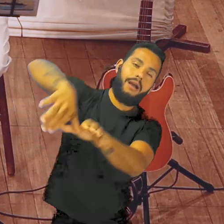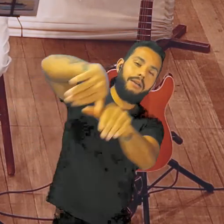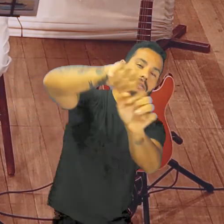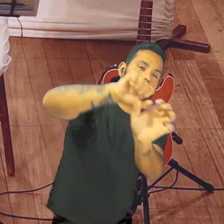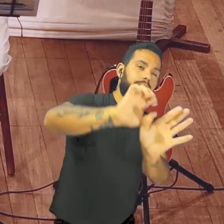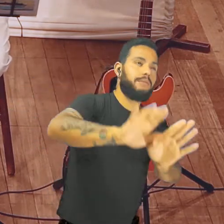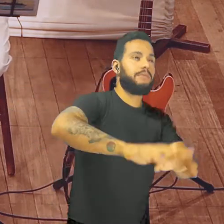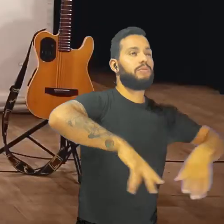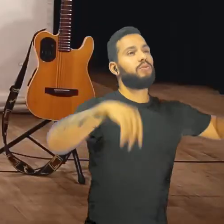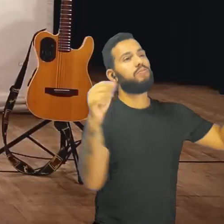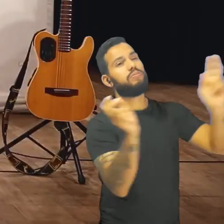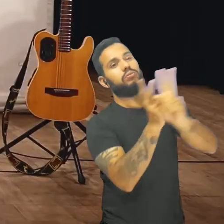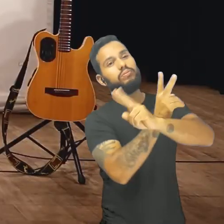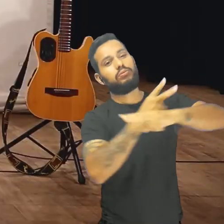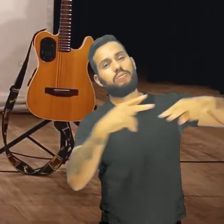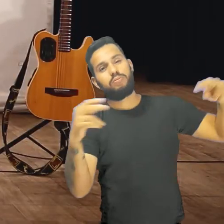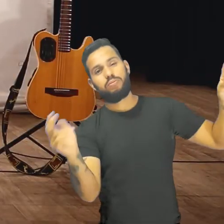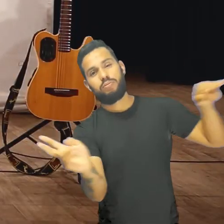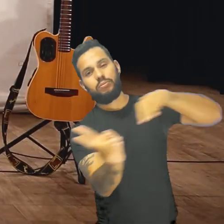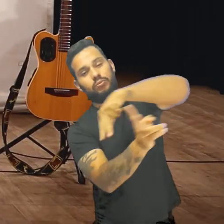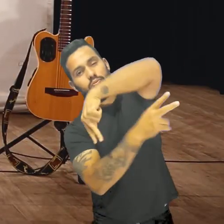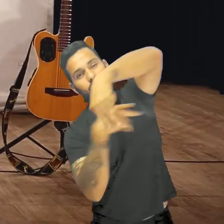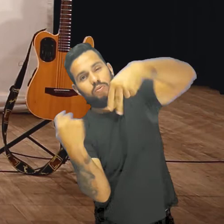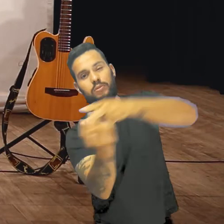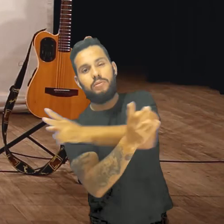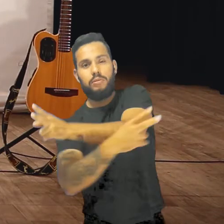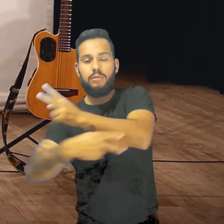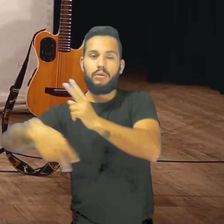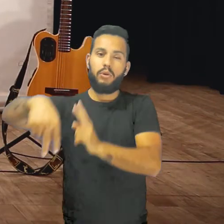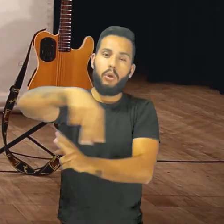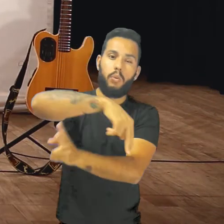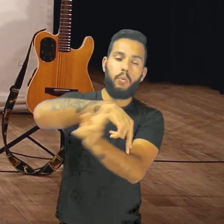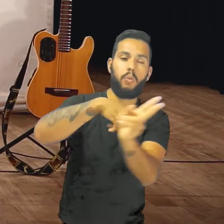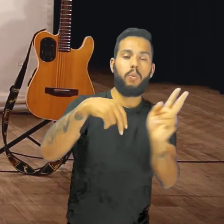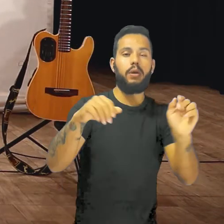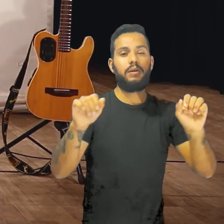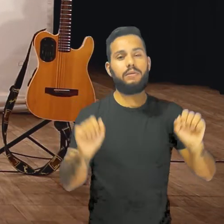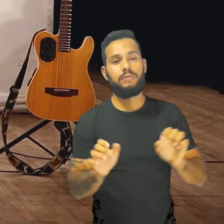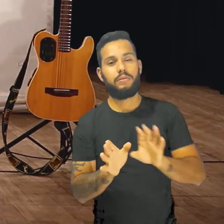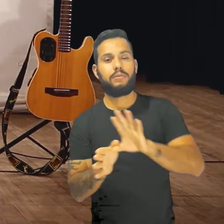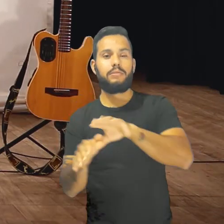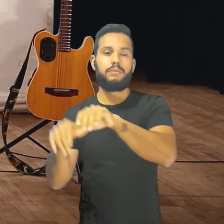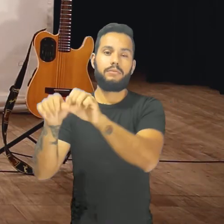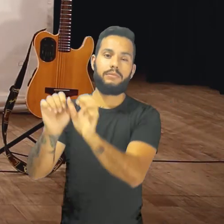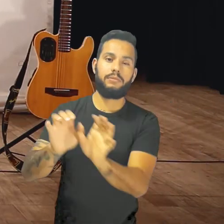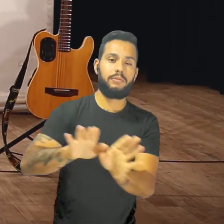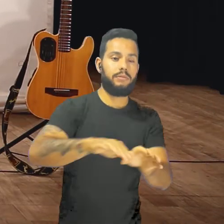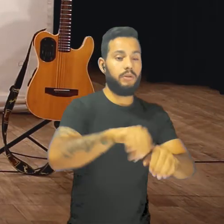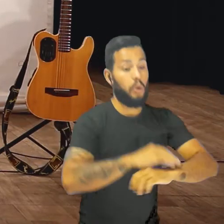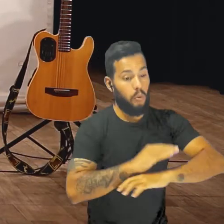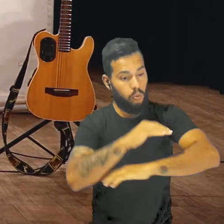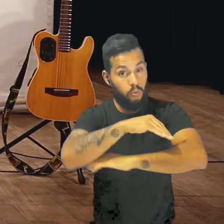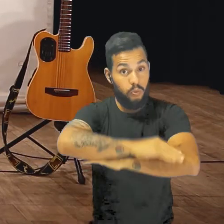de soprar. As árvores se preparam pra nadar, saltam juntas rãs e